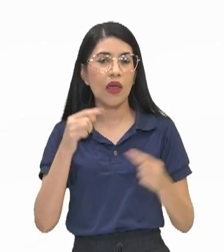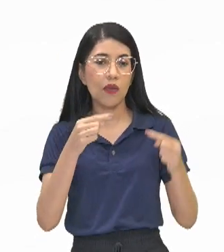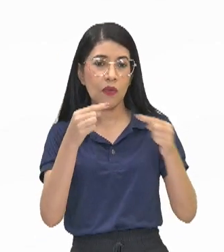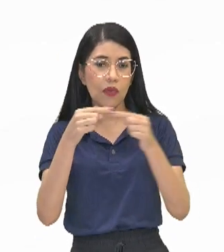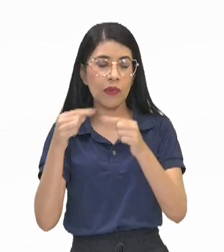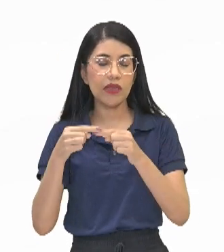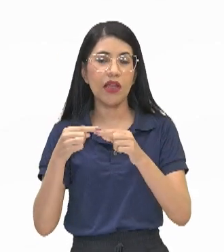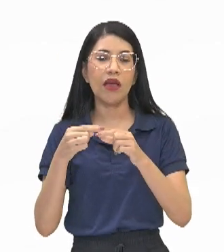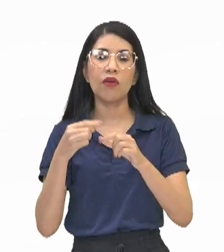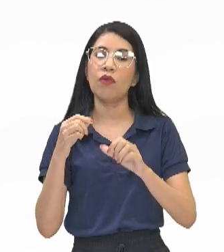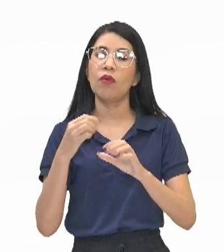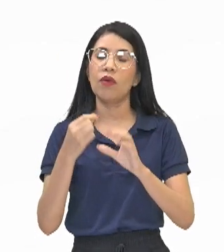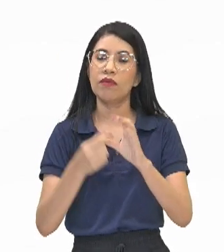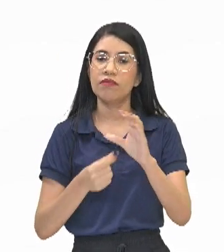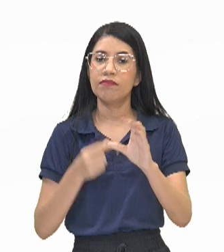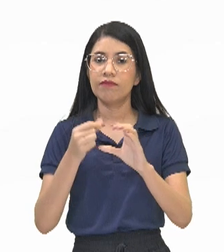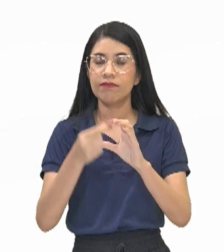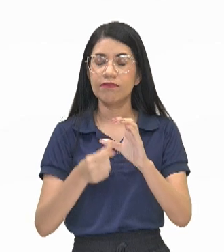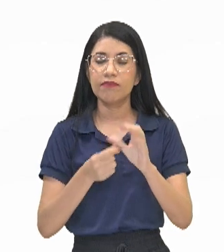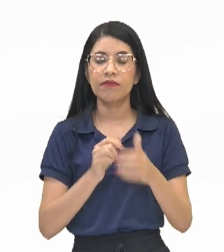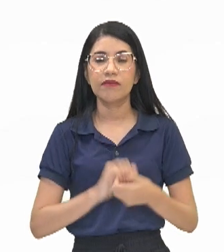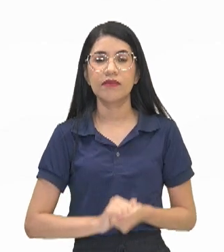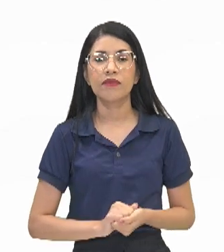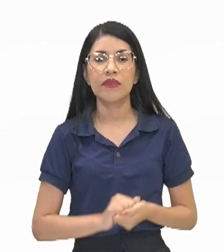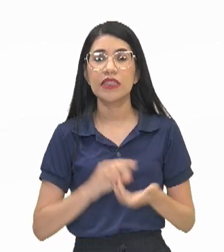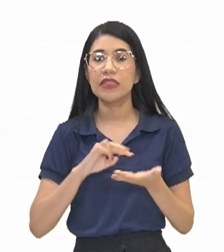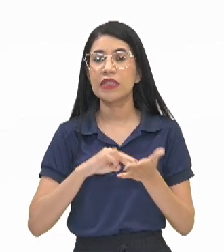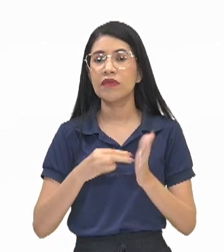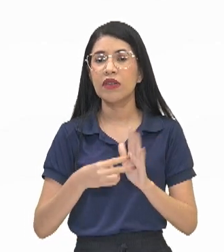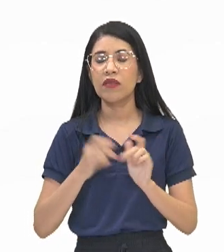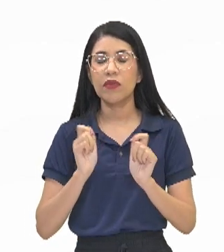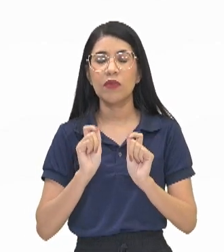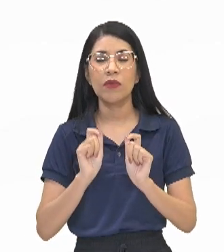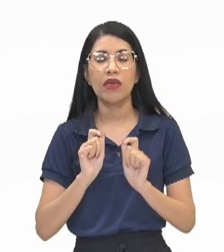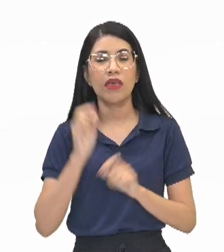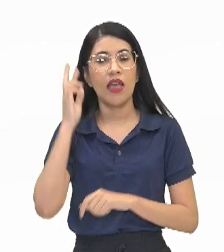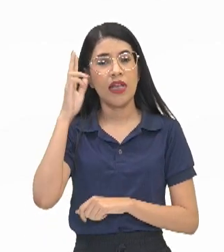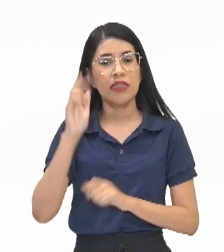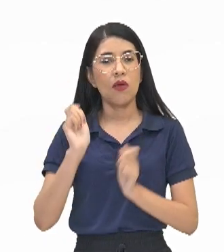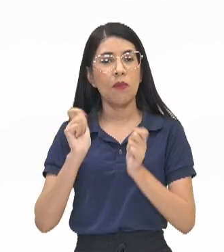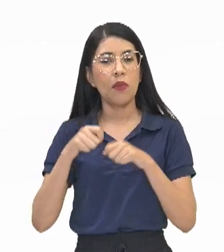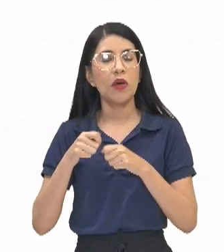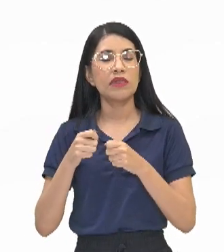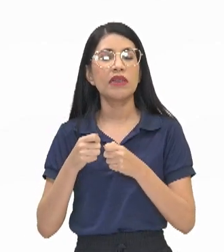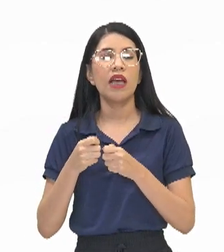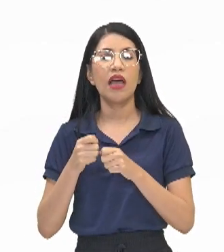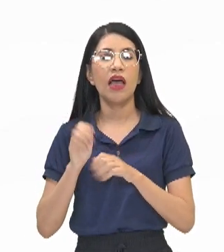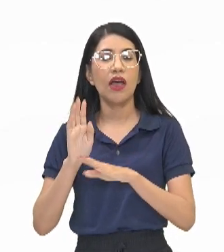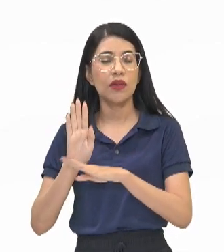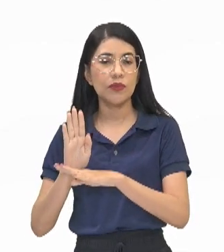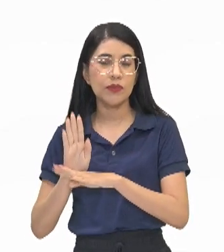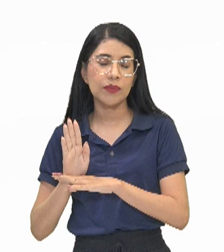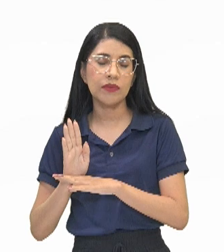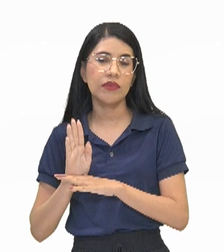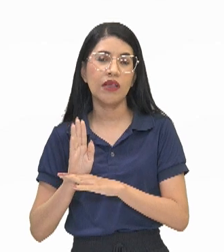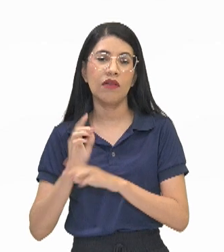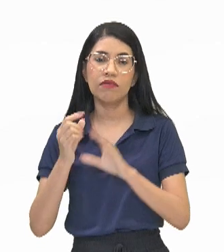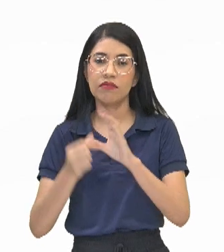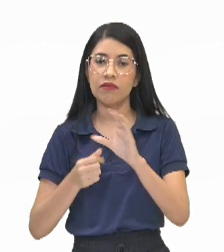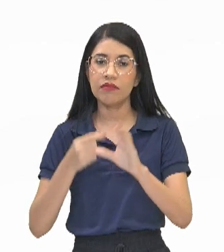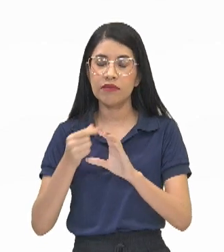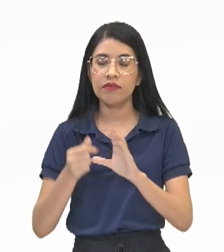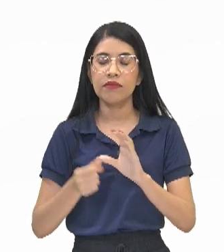sistema capitalista. Ou seja, que ela possa servir ao sistema capitalista, né? Tirar tudo que tem de bom da